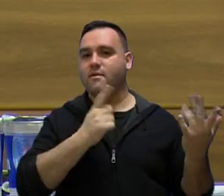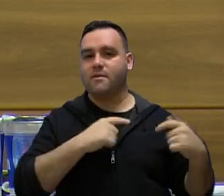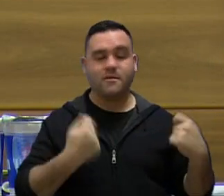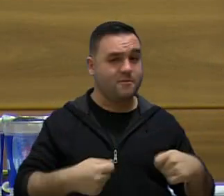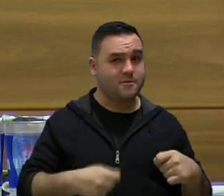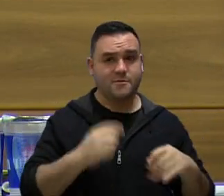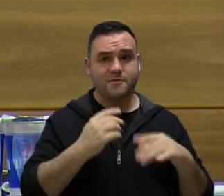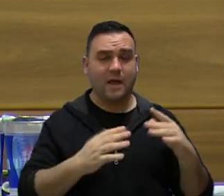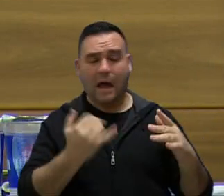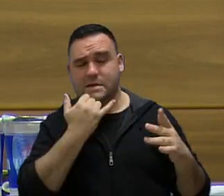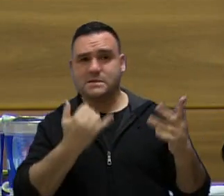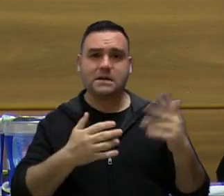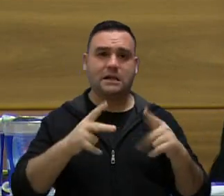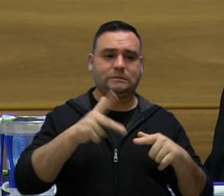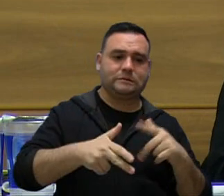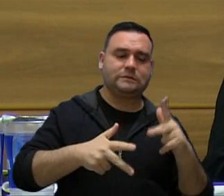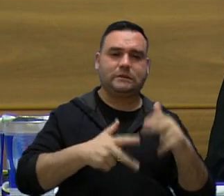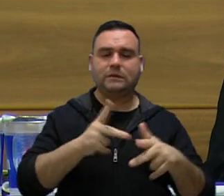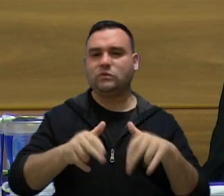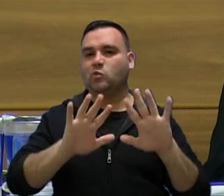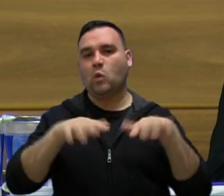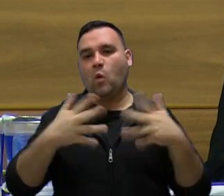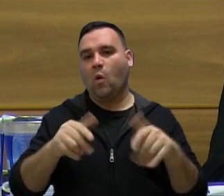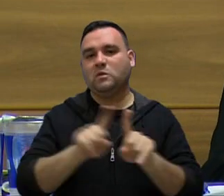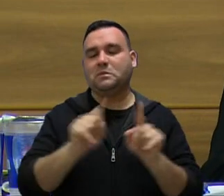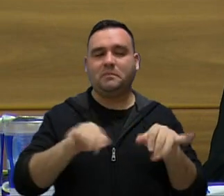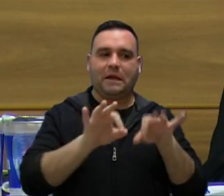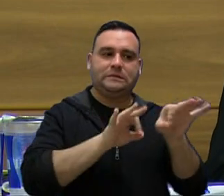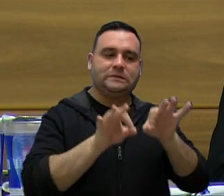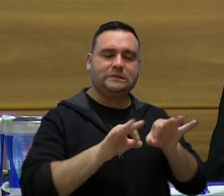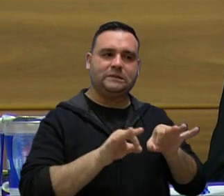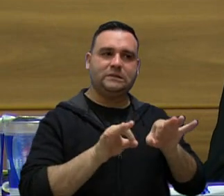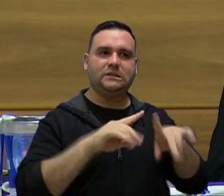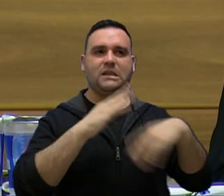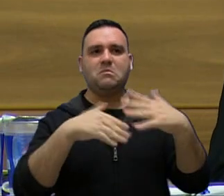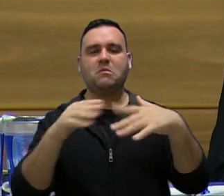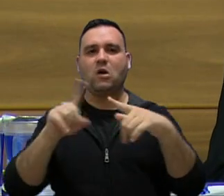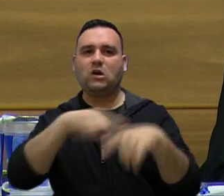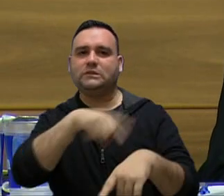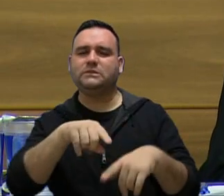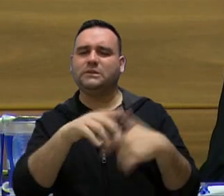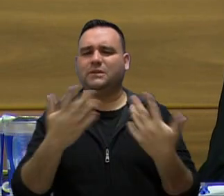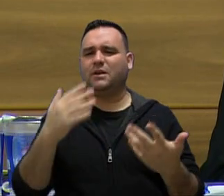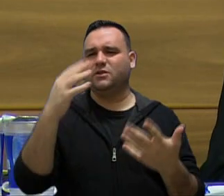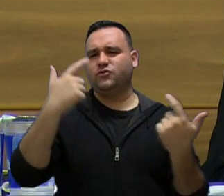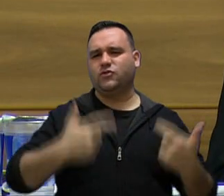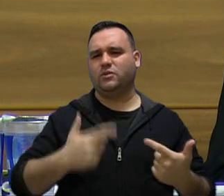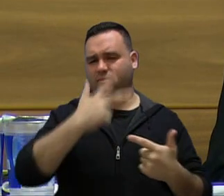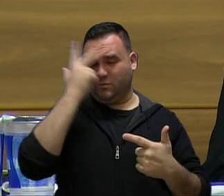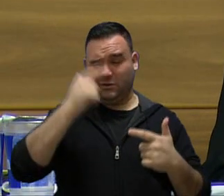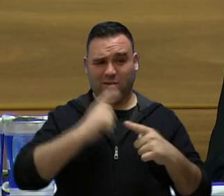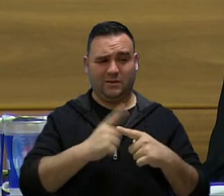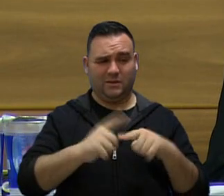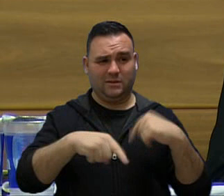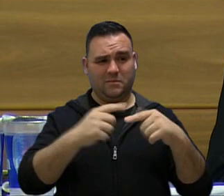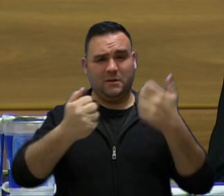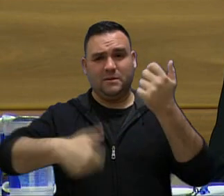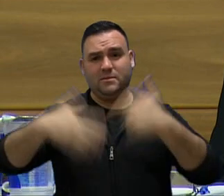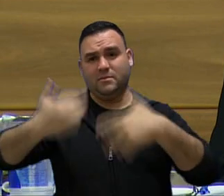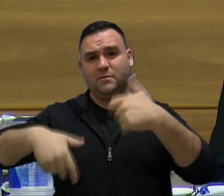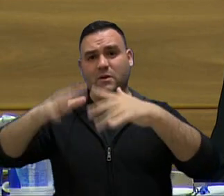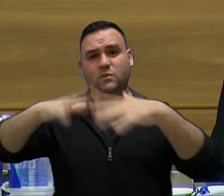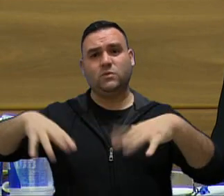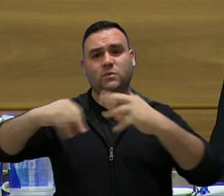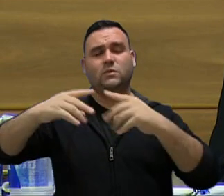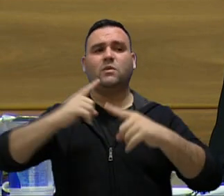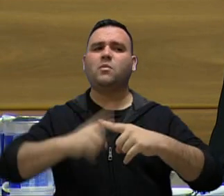fazendo contingenciamento ou no realizar aquilo que foi programado né o que daí para explicar inclusive pelo